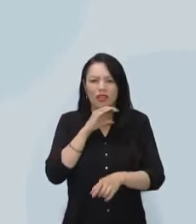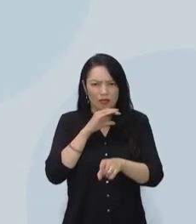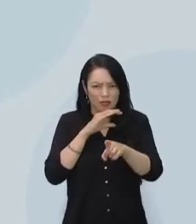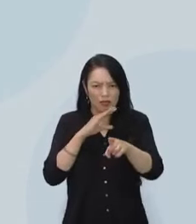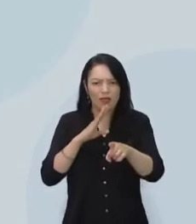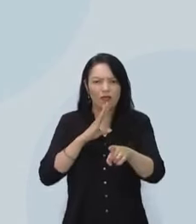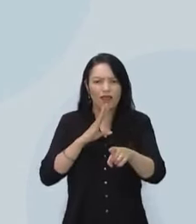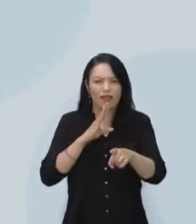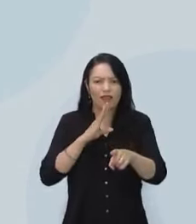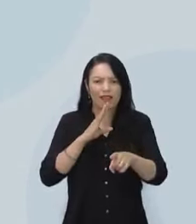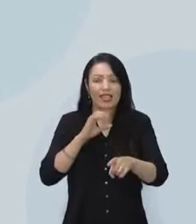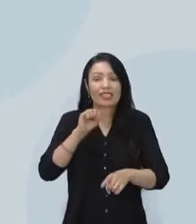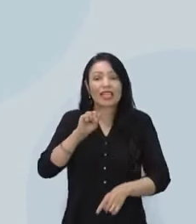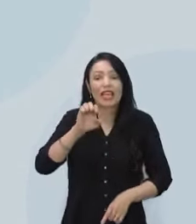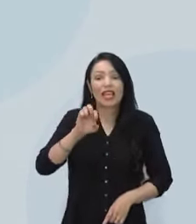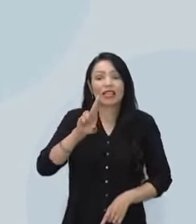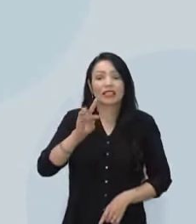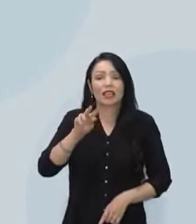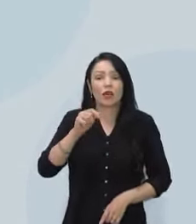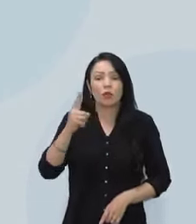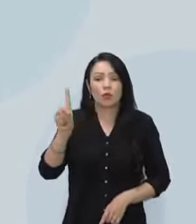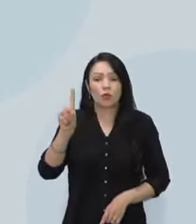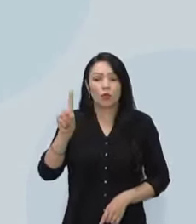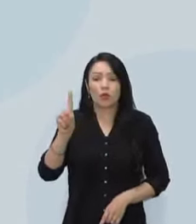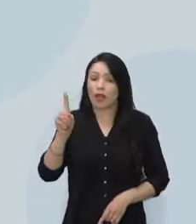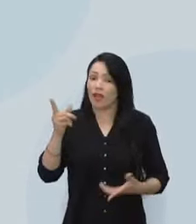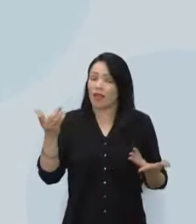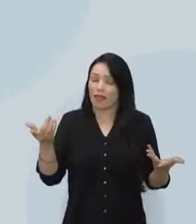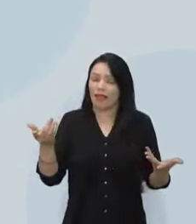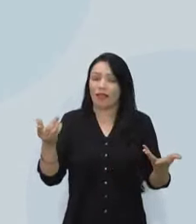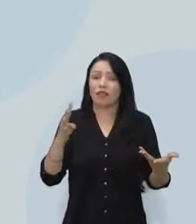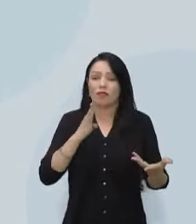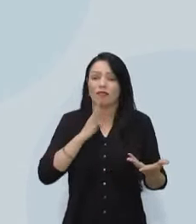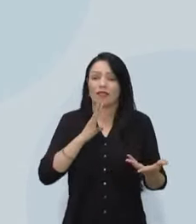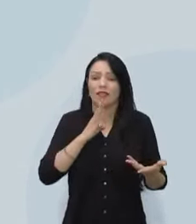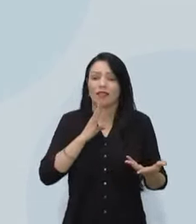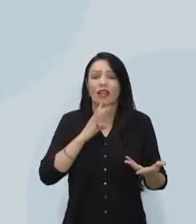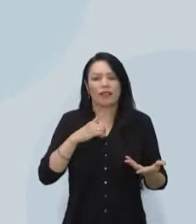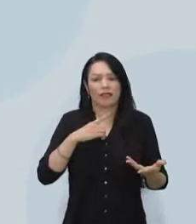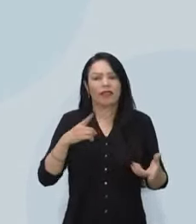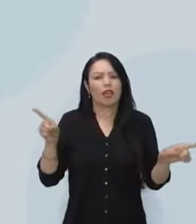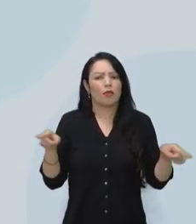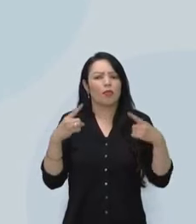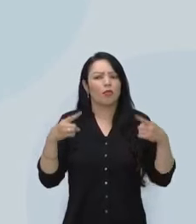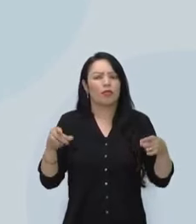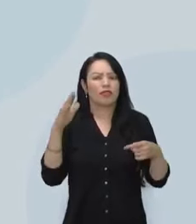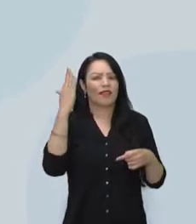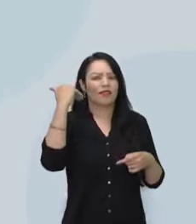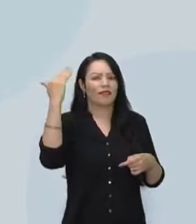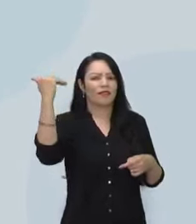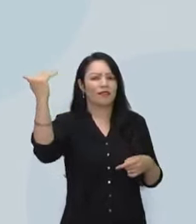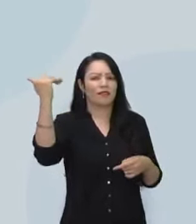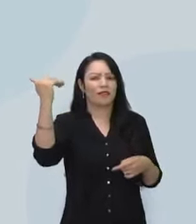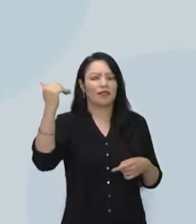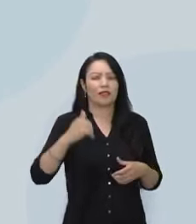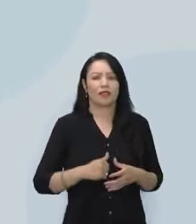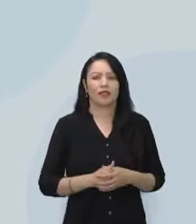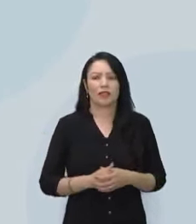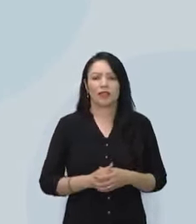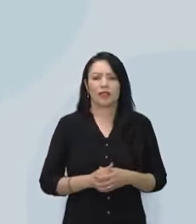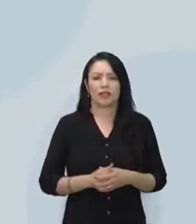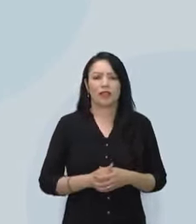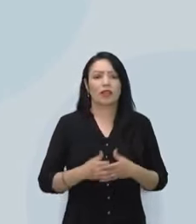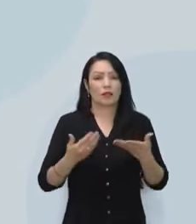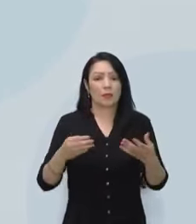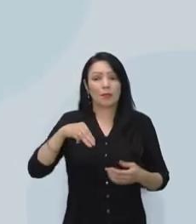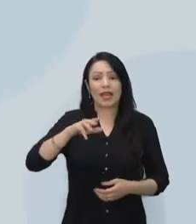bem, porque é considerada um símbolo da região Nordeste. Existe até música famosa que começa com seu nome. Quem é ela?